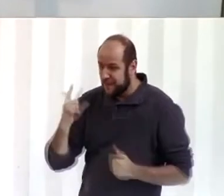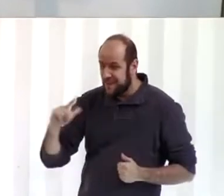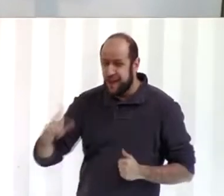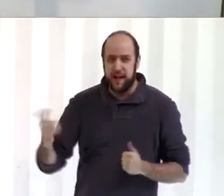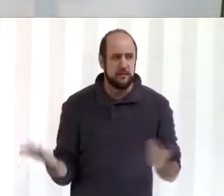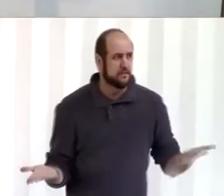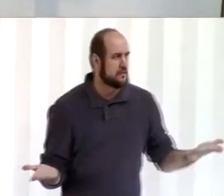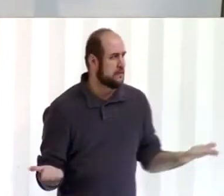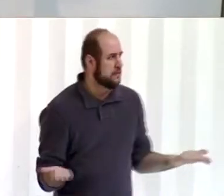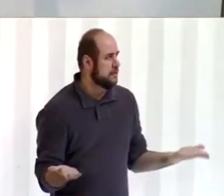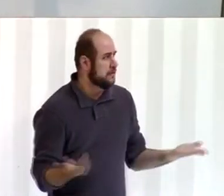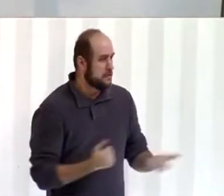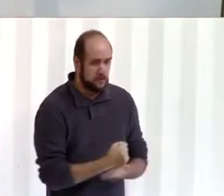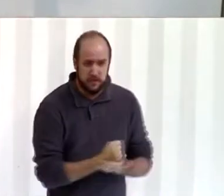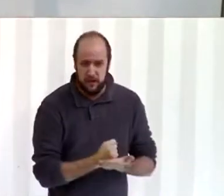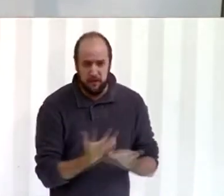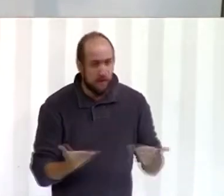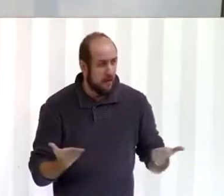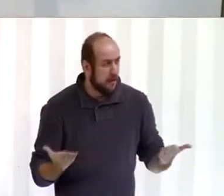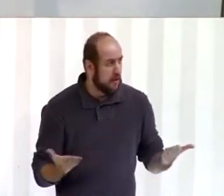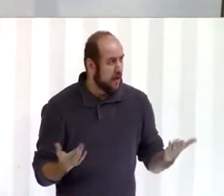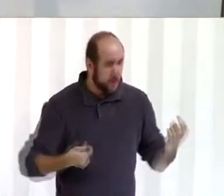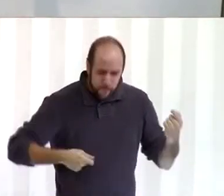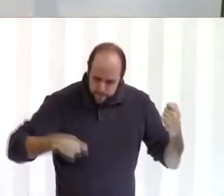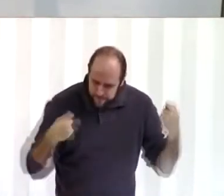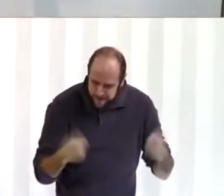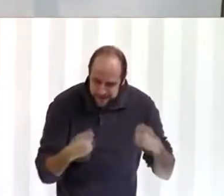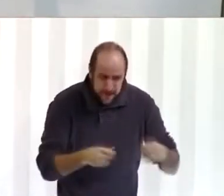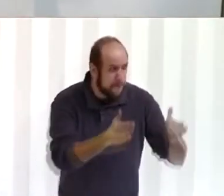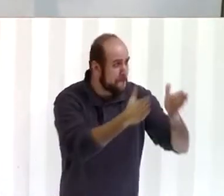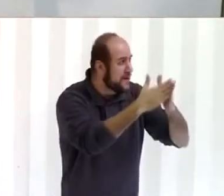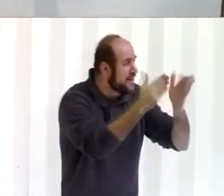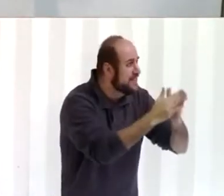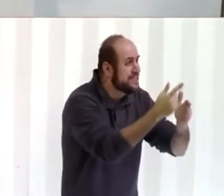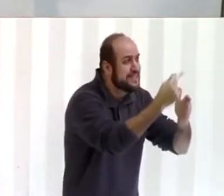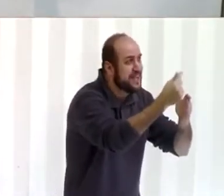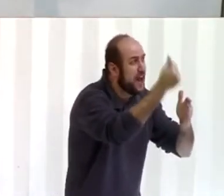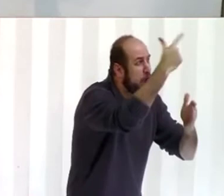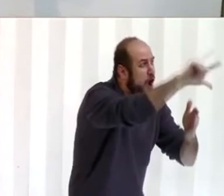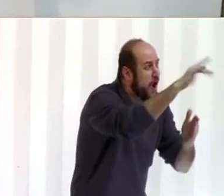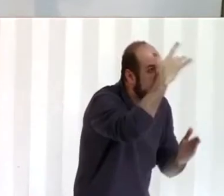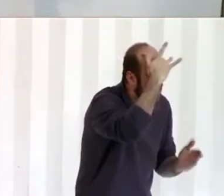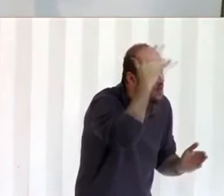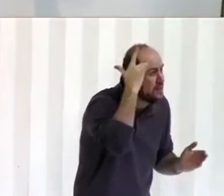não tem jeito, nós precisamos pedir dinheiro para as pessoas.